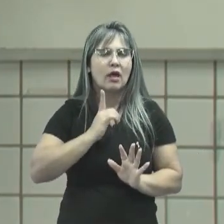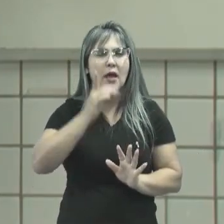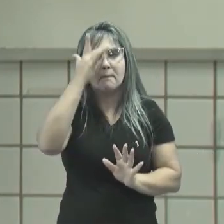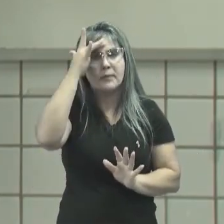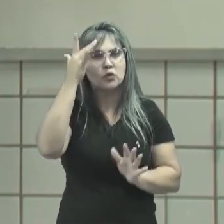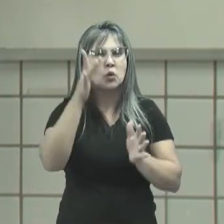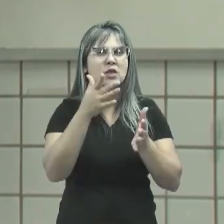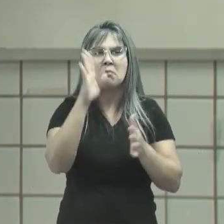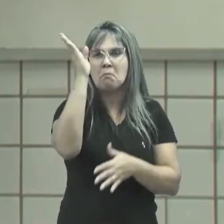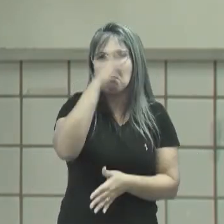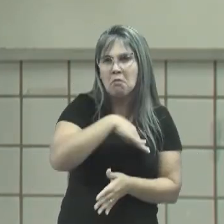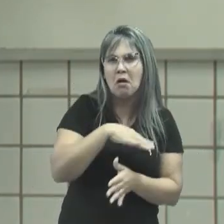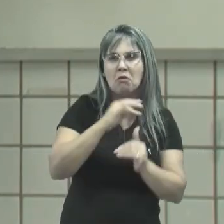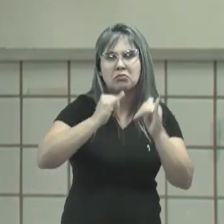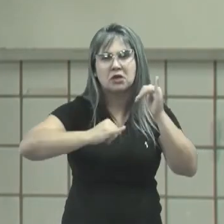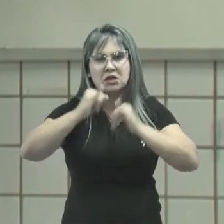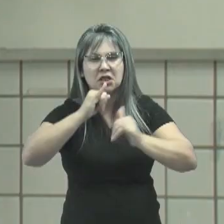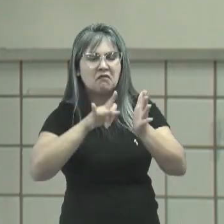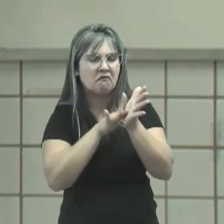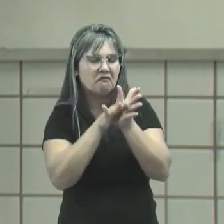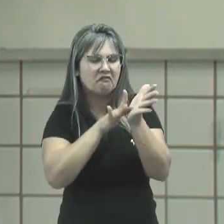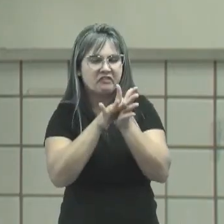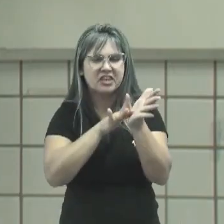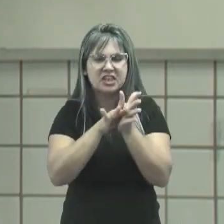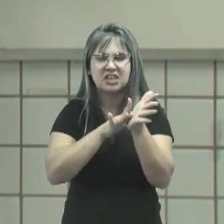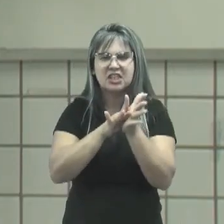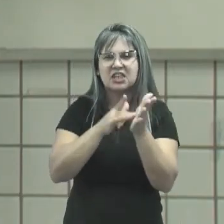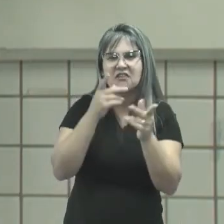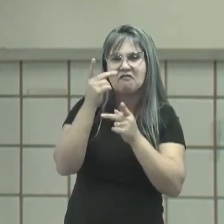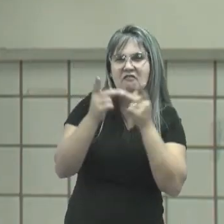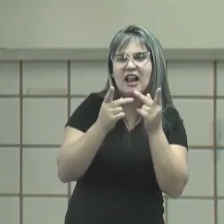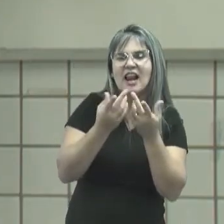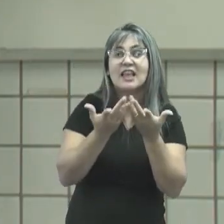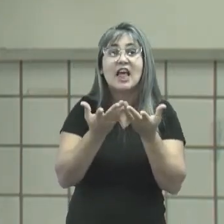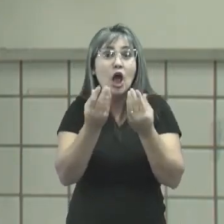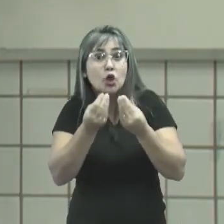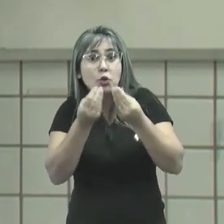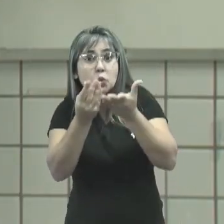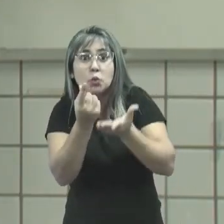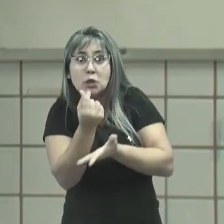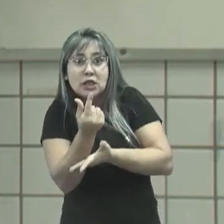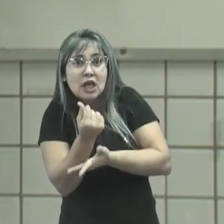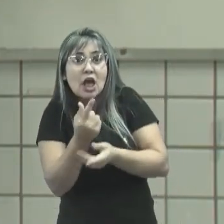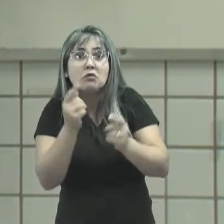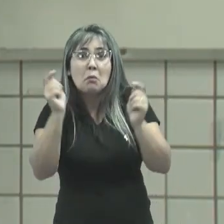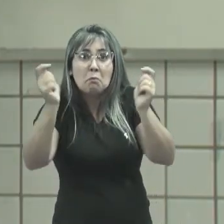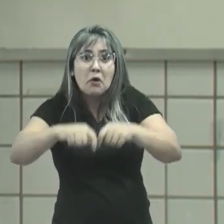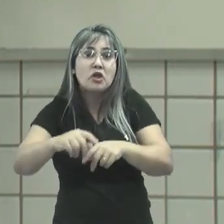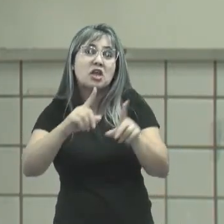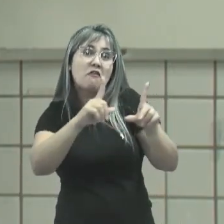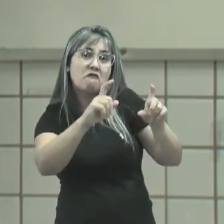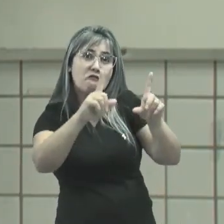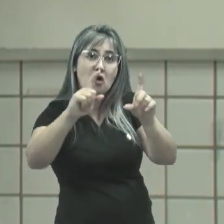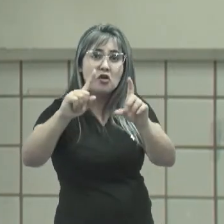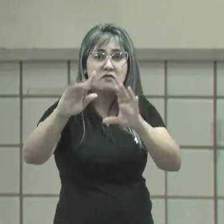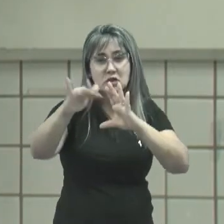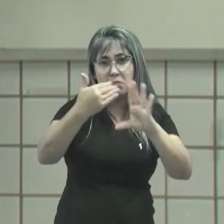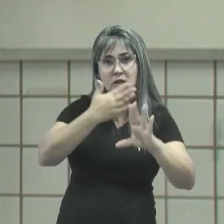bom? Então, se a oferta é muito ampla, desconfie disso aí, viu?